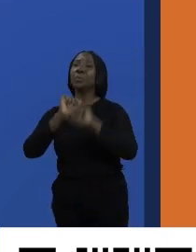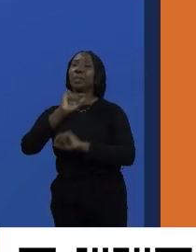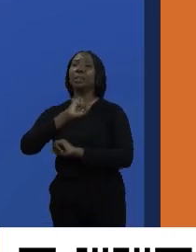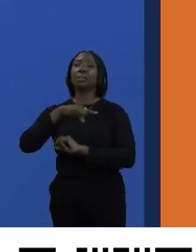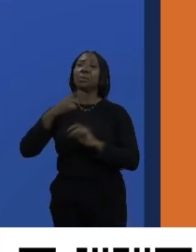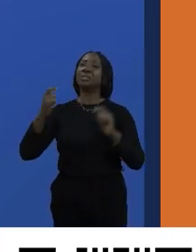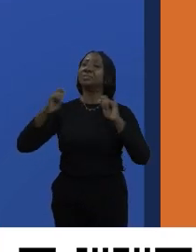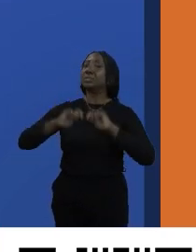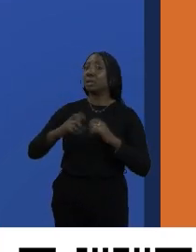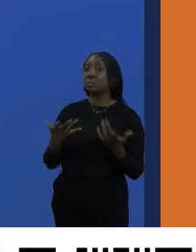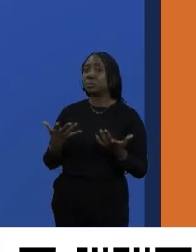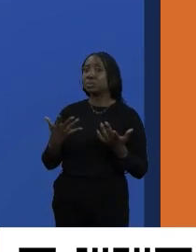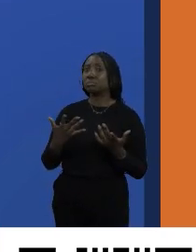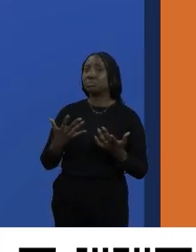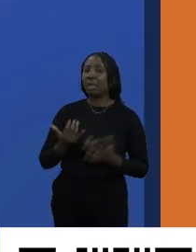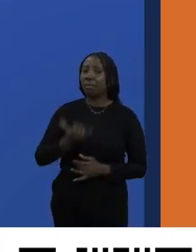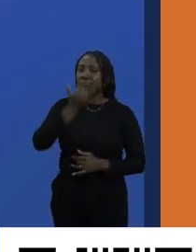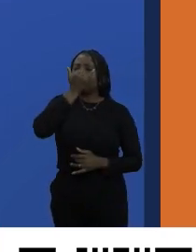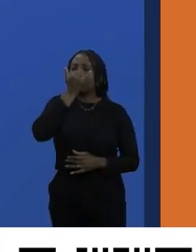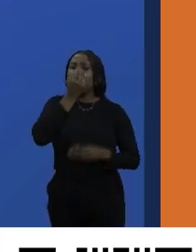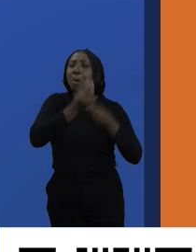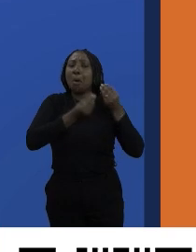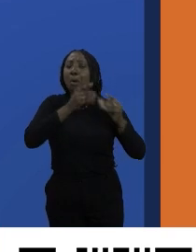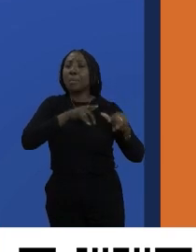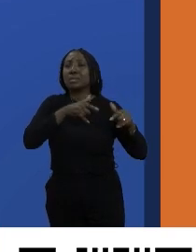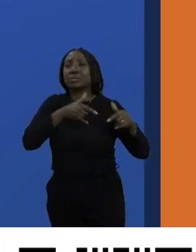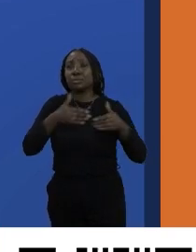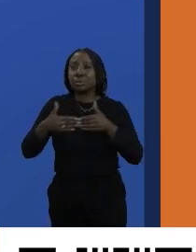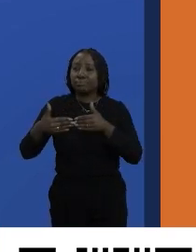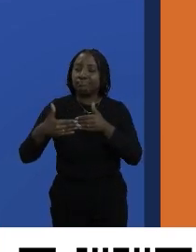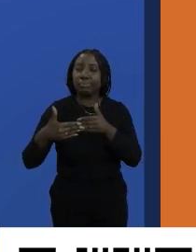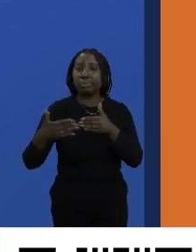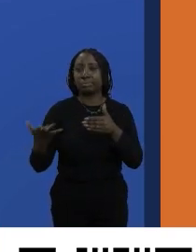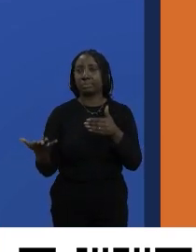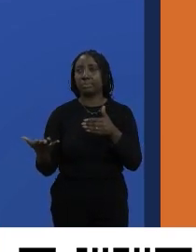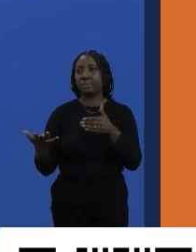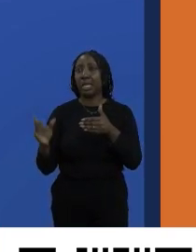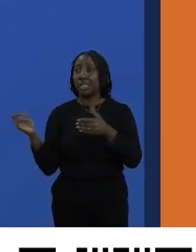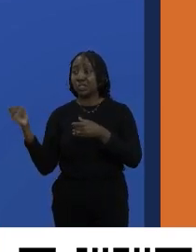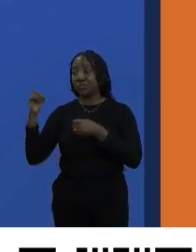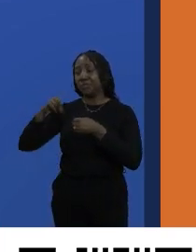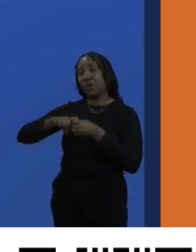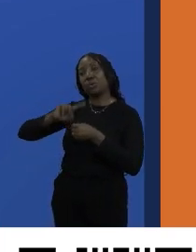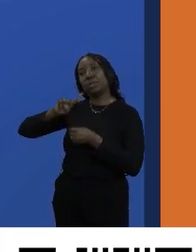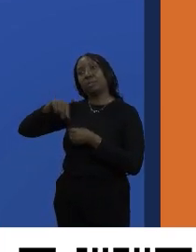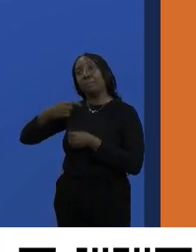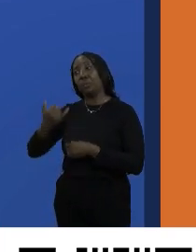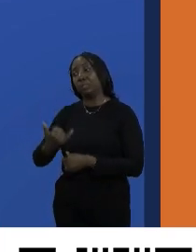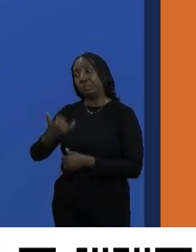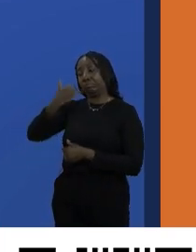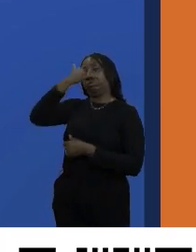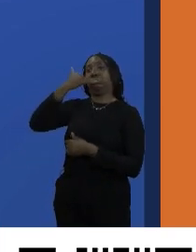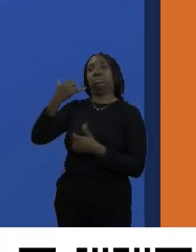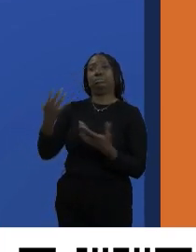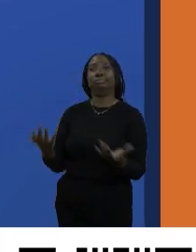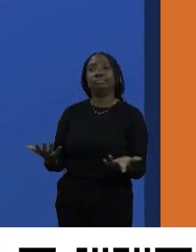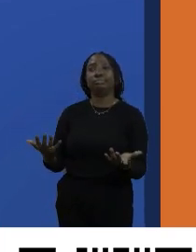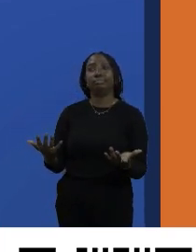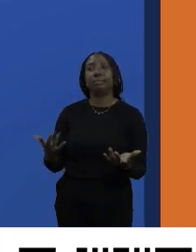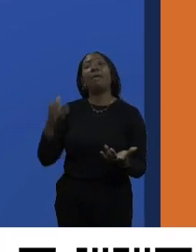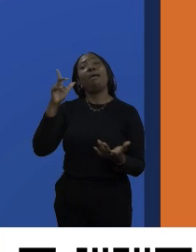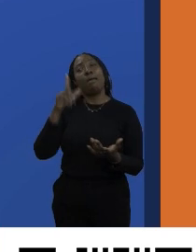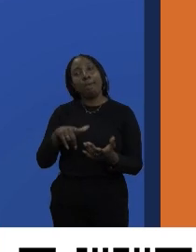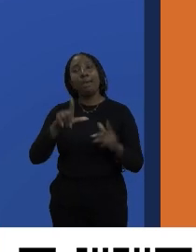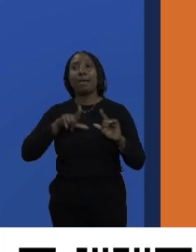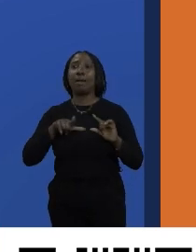esses erros. Né? Como é que a gente se levanta, como é que a gente volta para o game depois que a gente toma uma porrada. Então, essa é uma